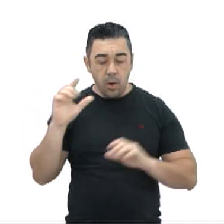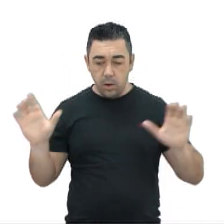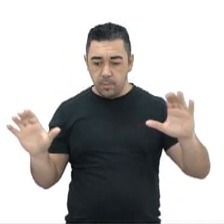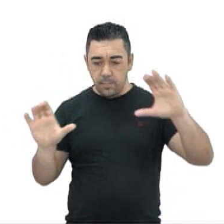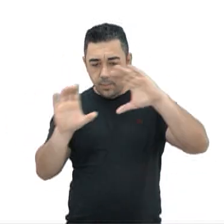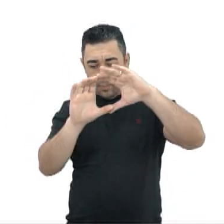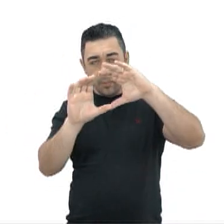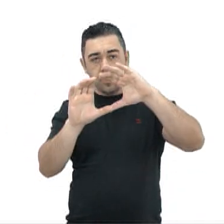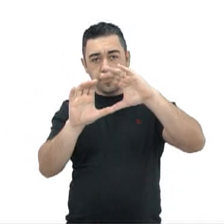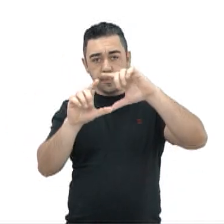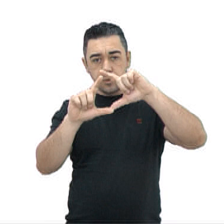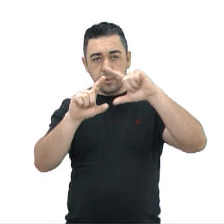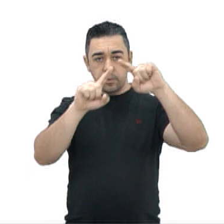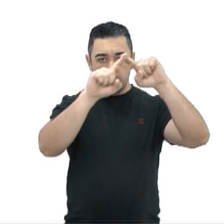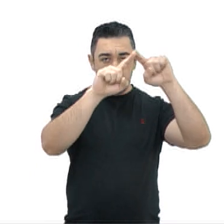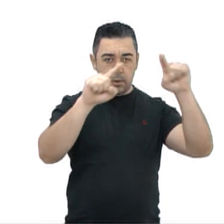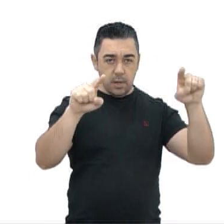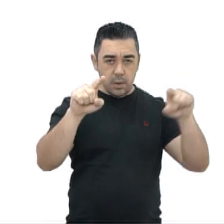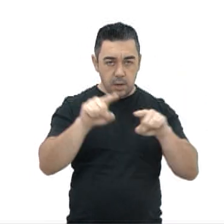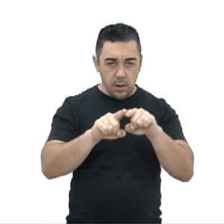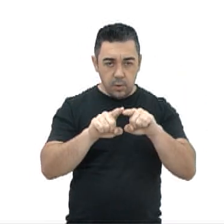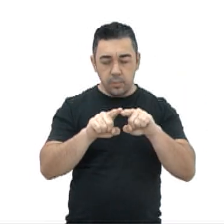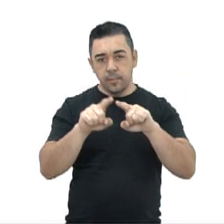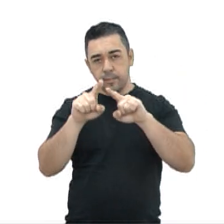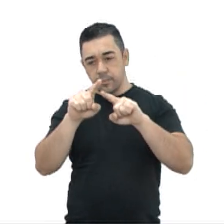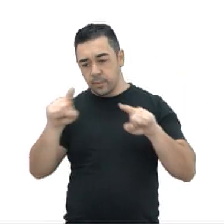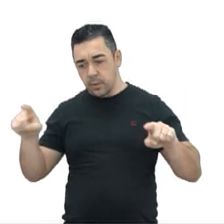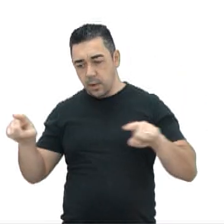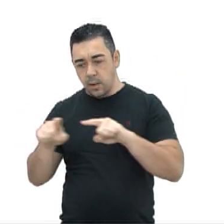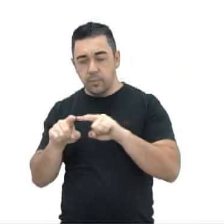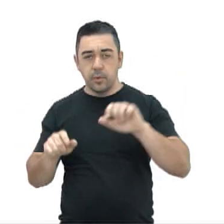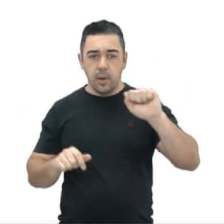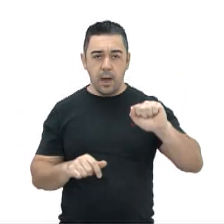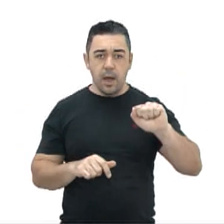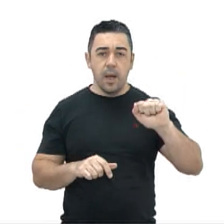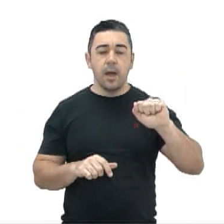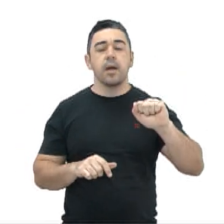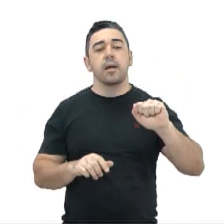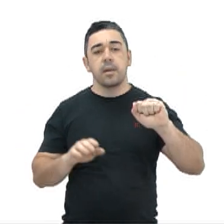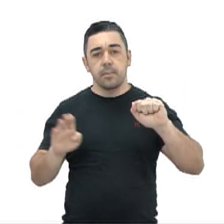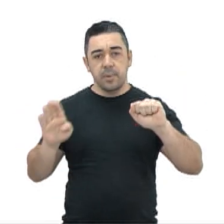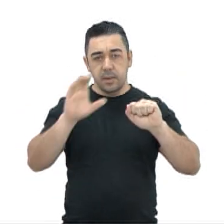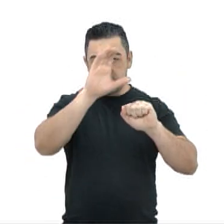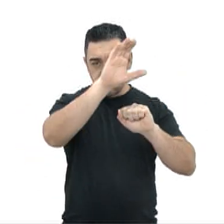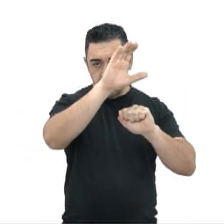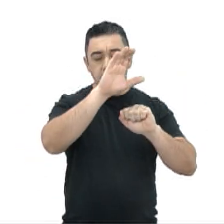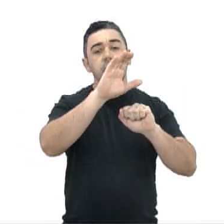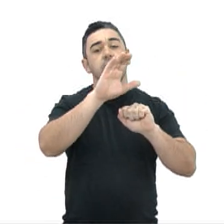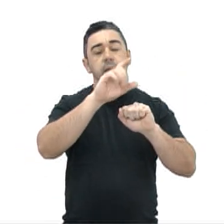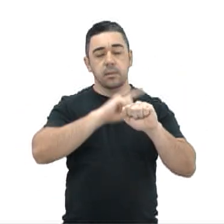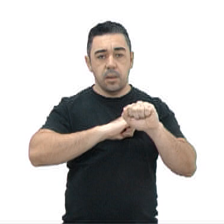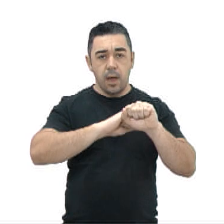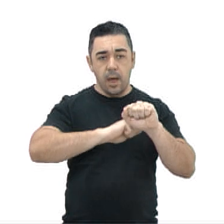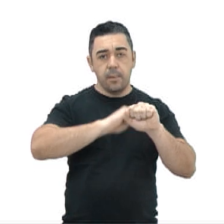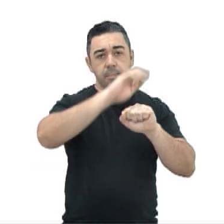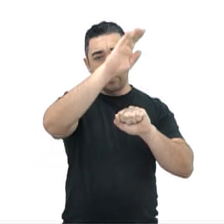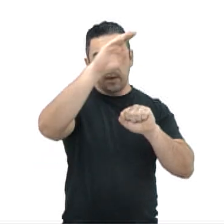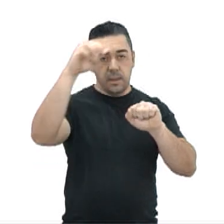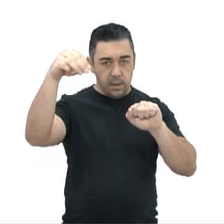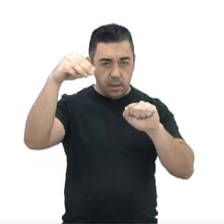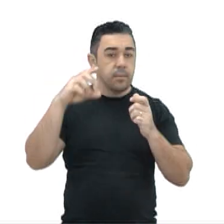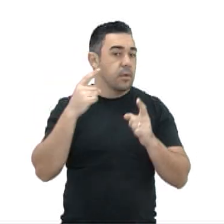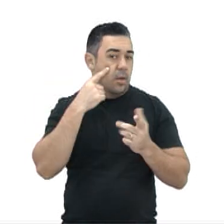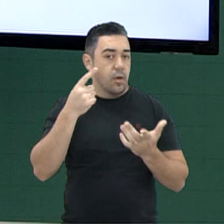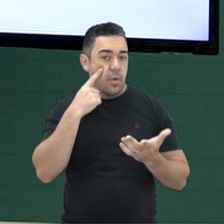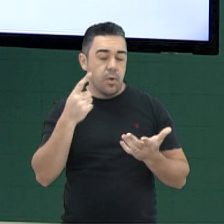triângulos aqui, né? Eu tenho o triângulo ABC e eu tenho o triângulo ABM. Eu quero saber